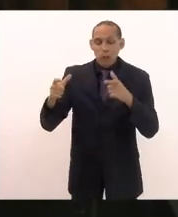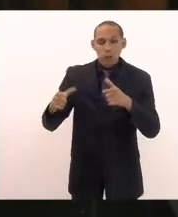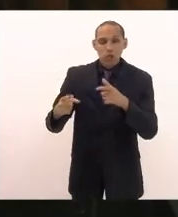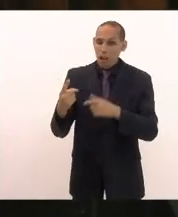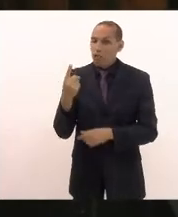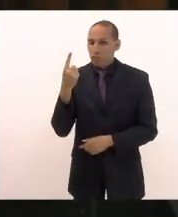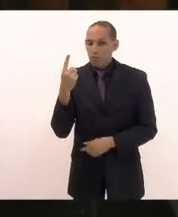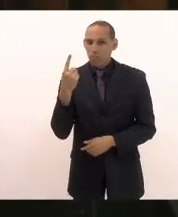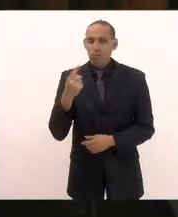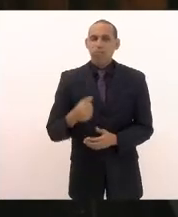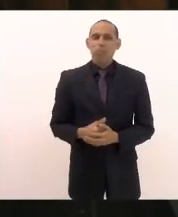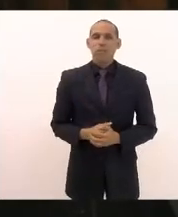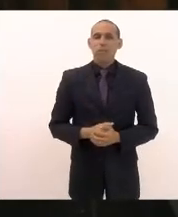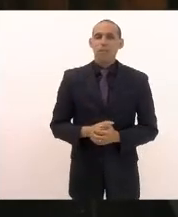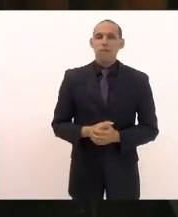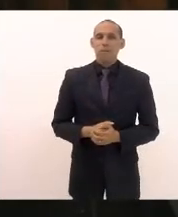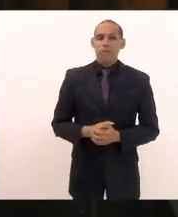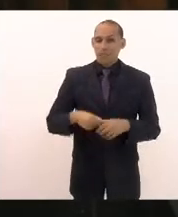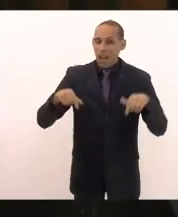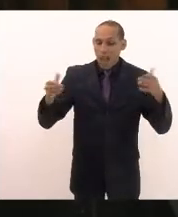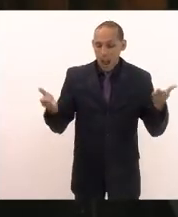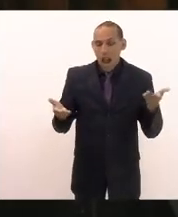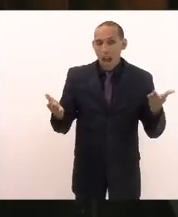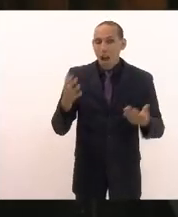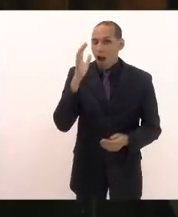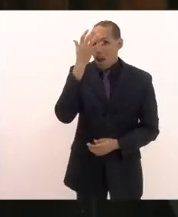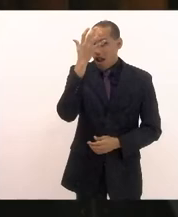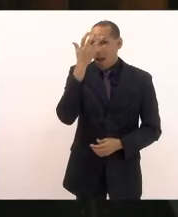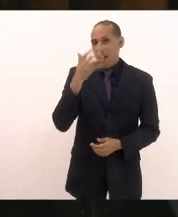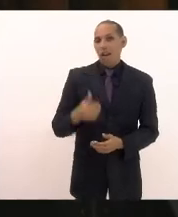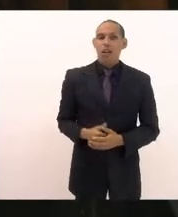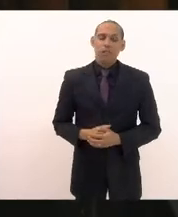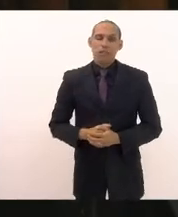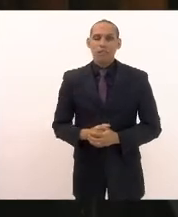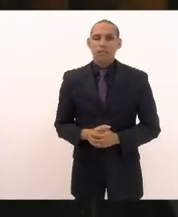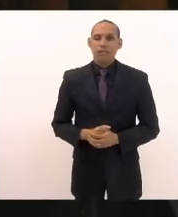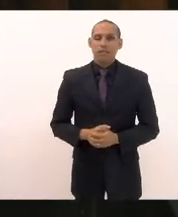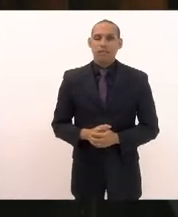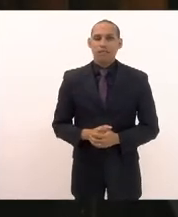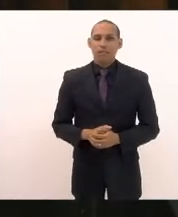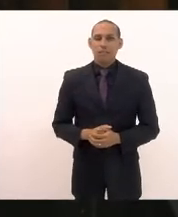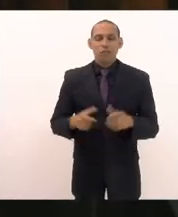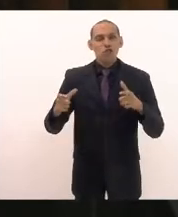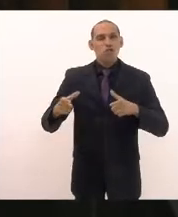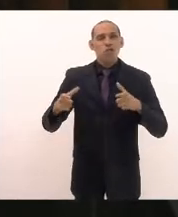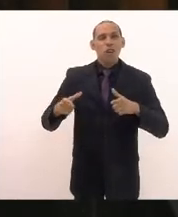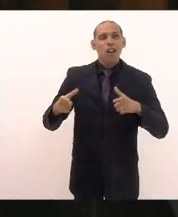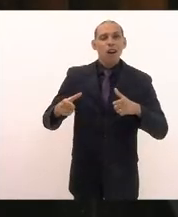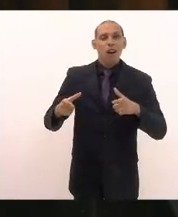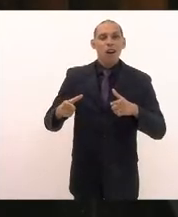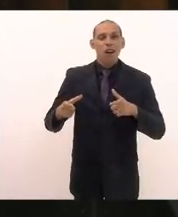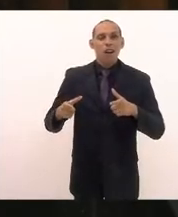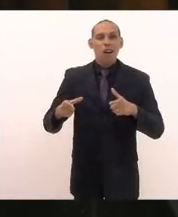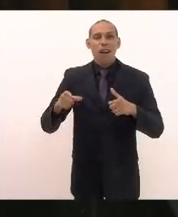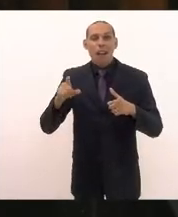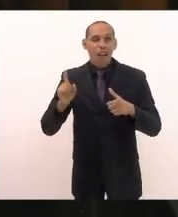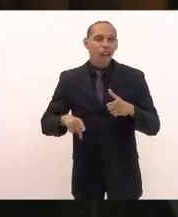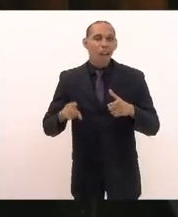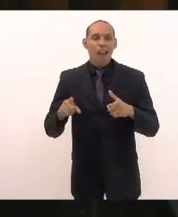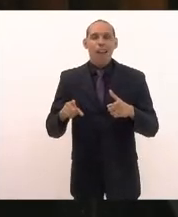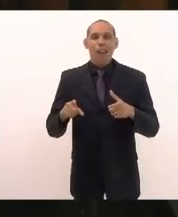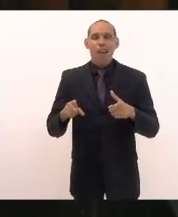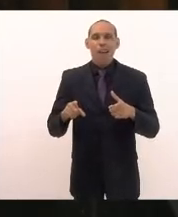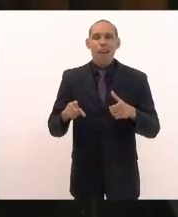dessas festividades, desse carnaval, no reduto, que é tido como reduto